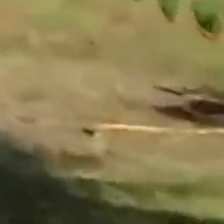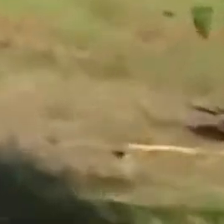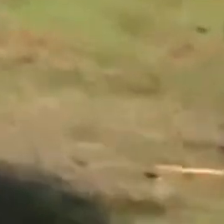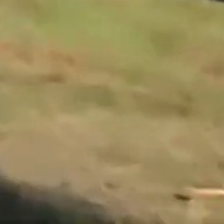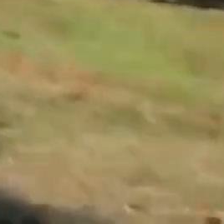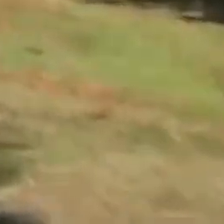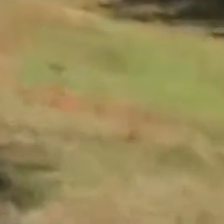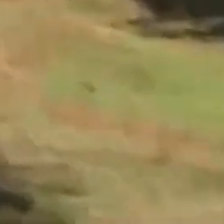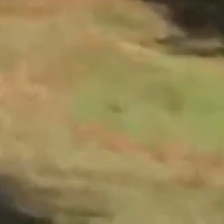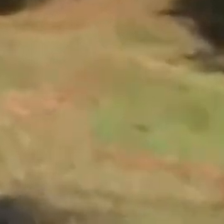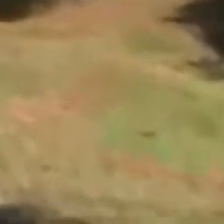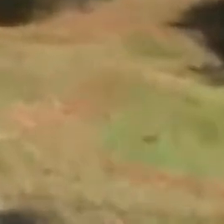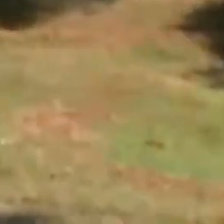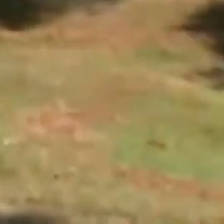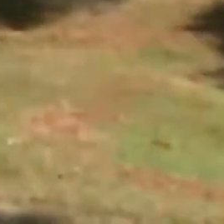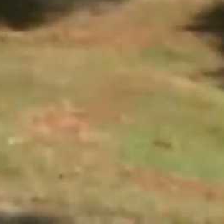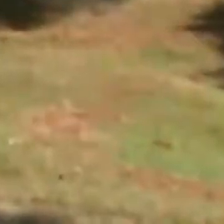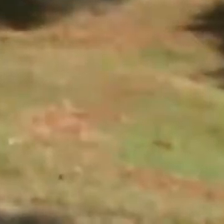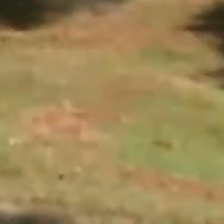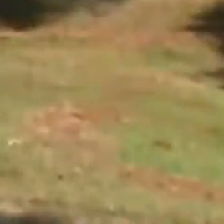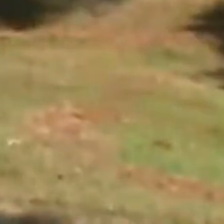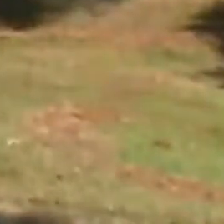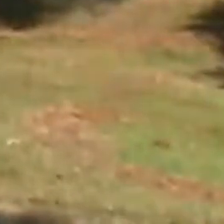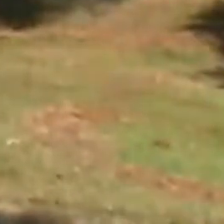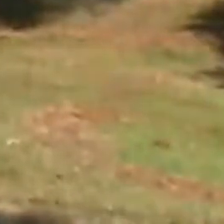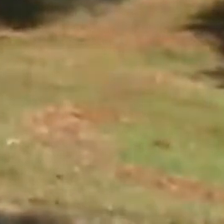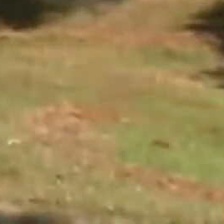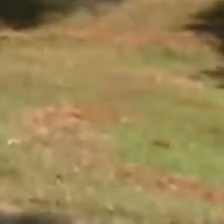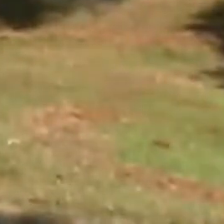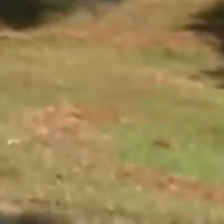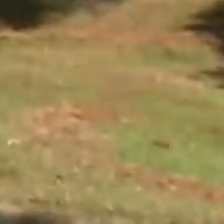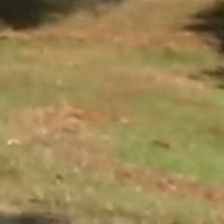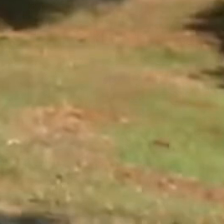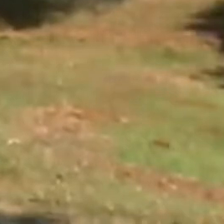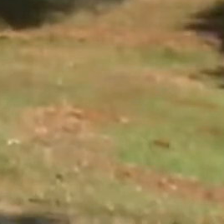está num jardim interativo também.